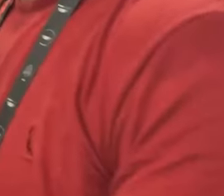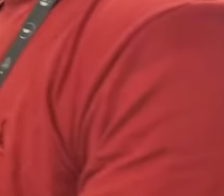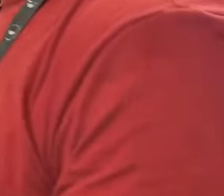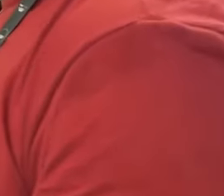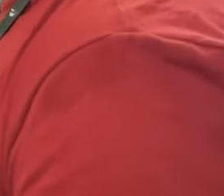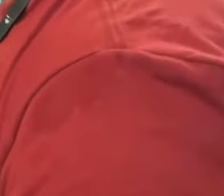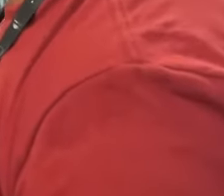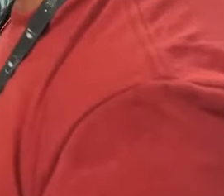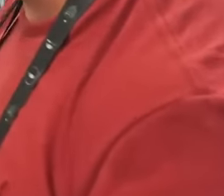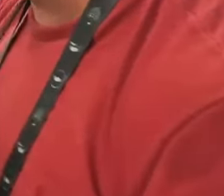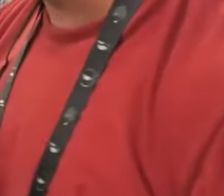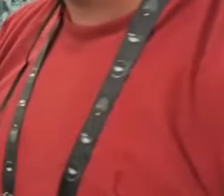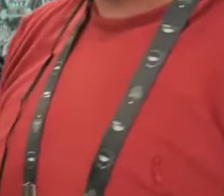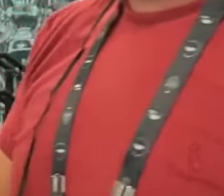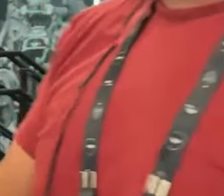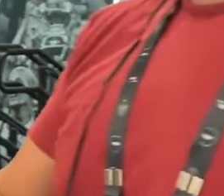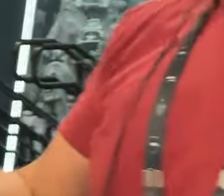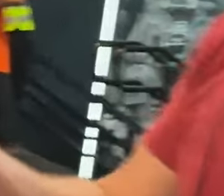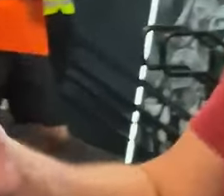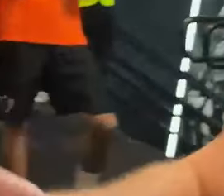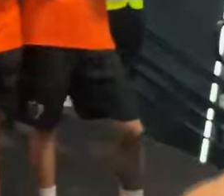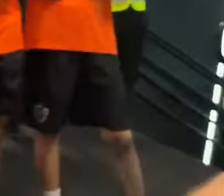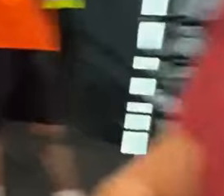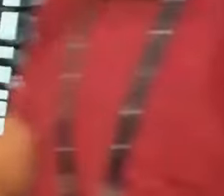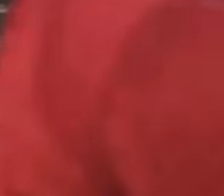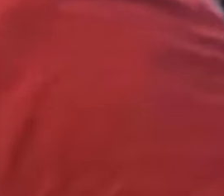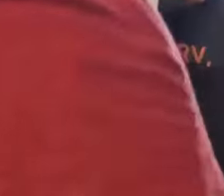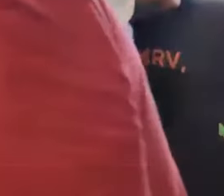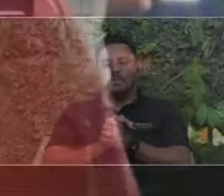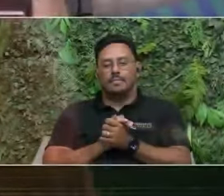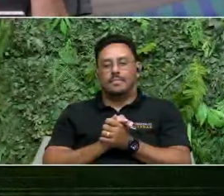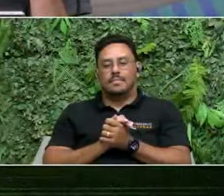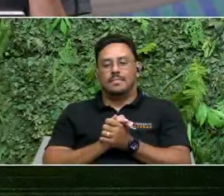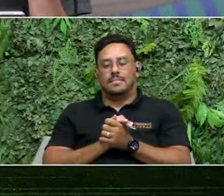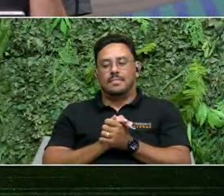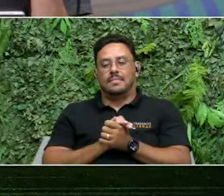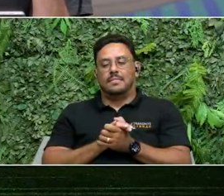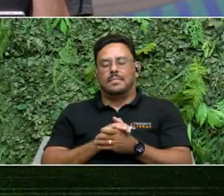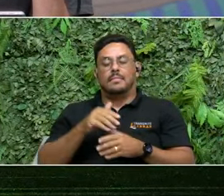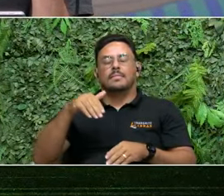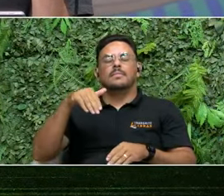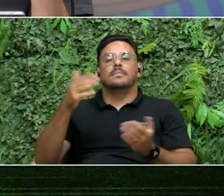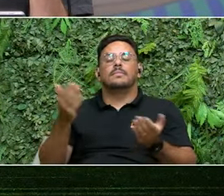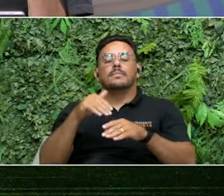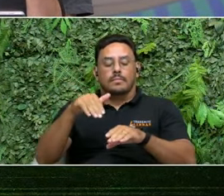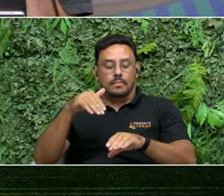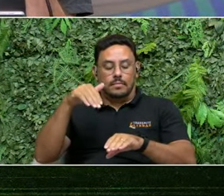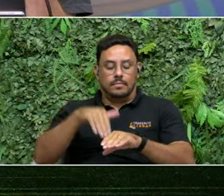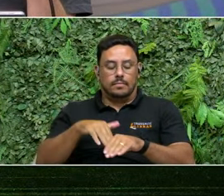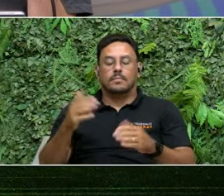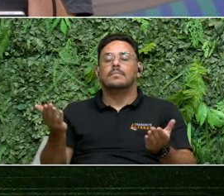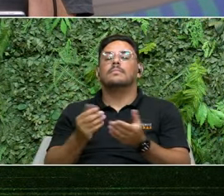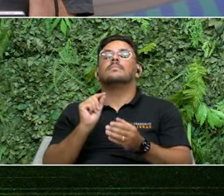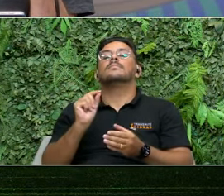ele ele voltou diferente a ó não vai ser unanimidade e você agora já sabe